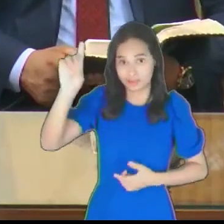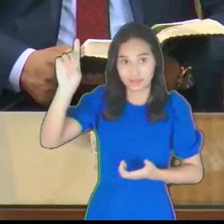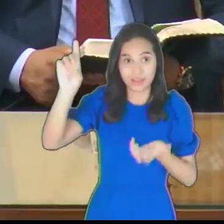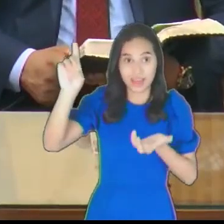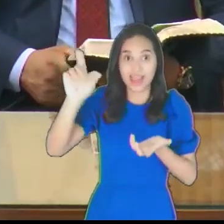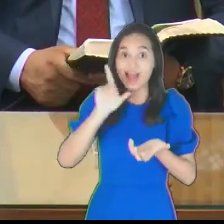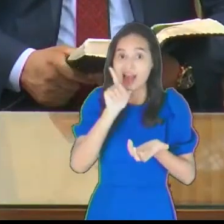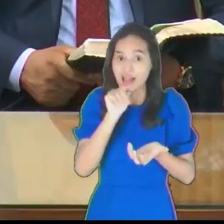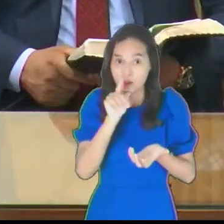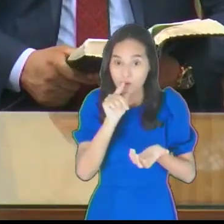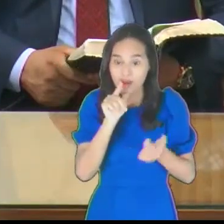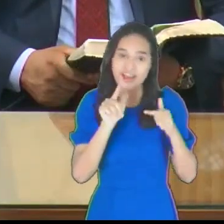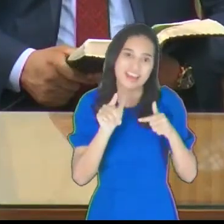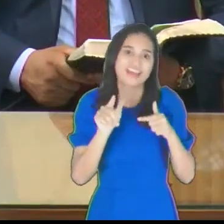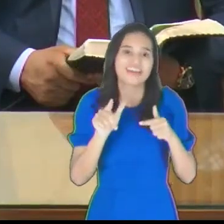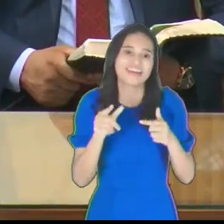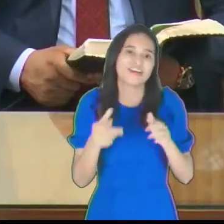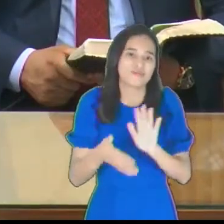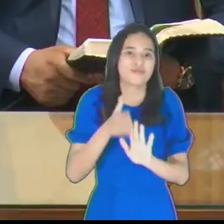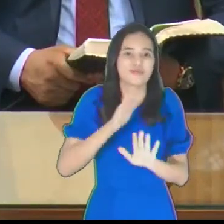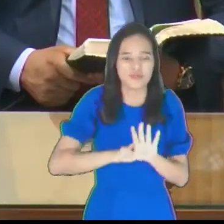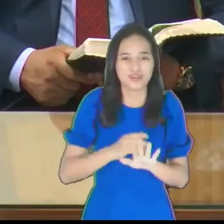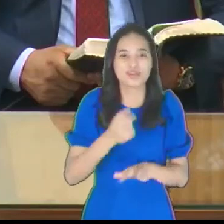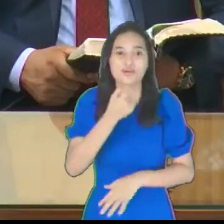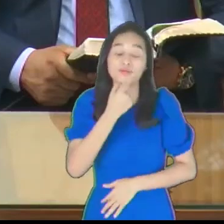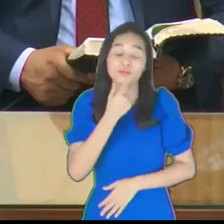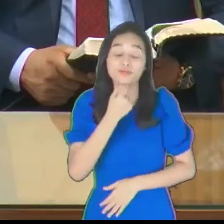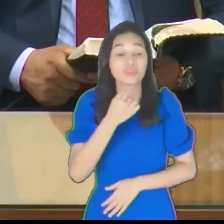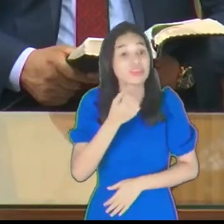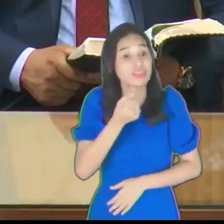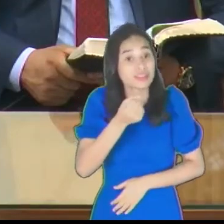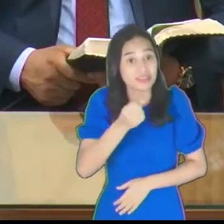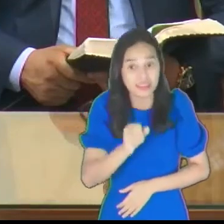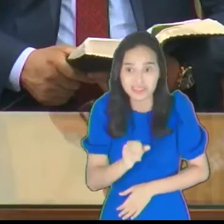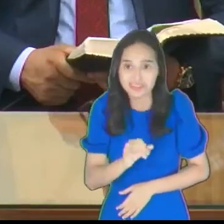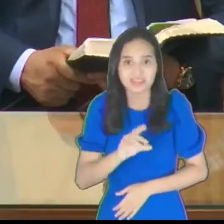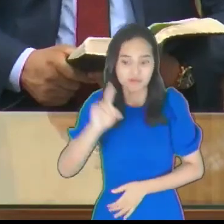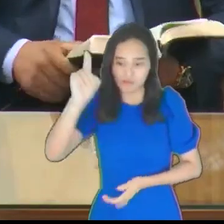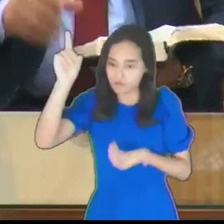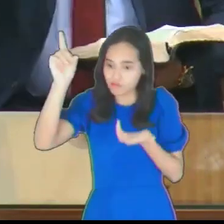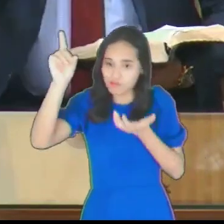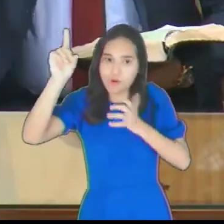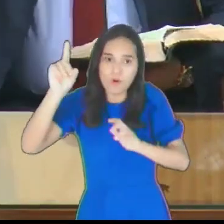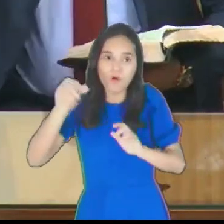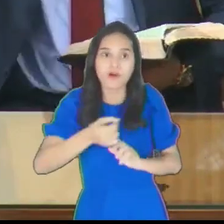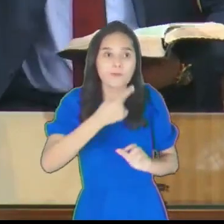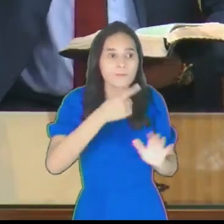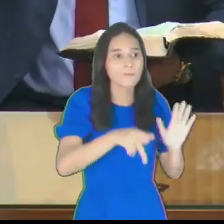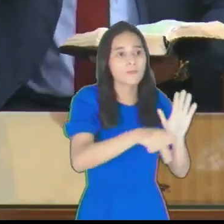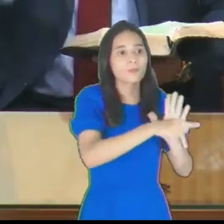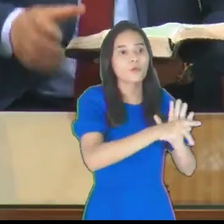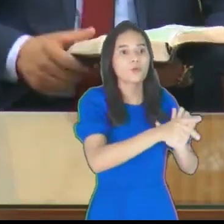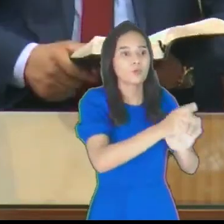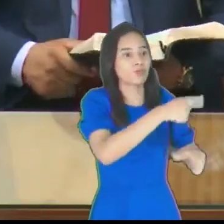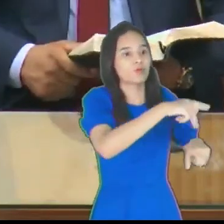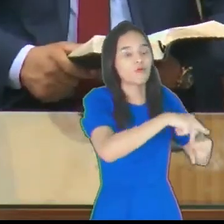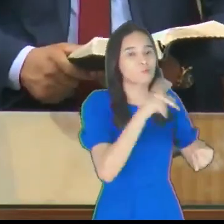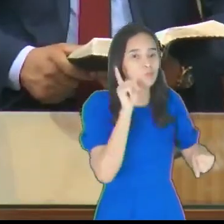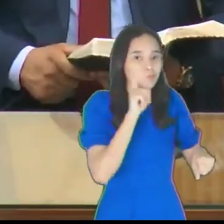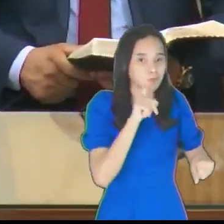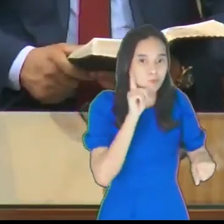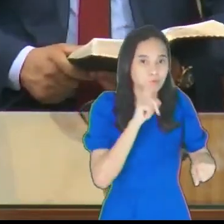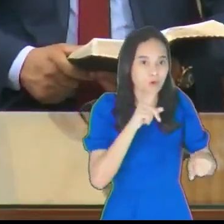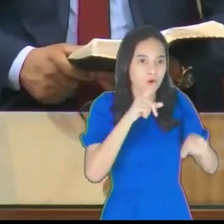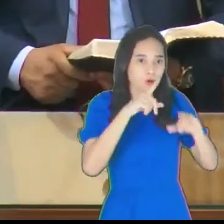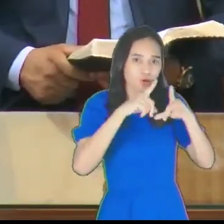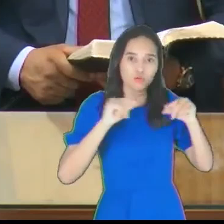remédio. E quando Deus não quer, o remédio dos Estados Unidos, do Japão, não serve para nada. Quem cura é o